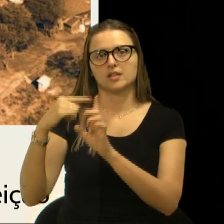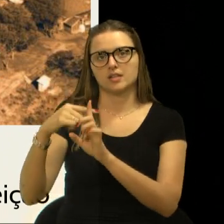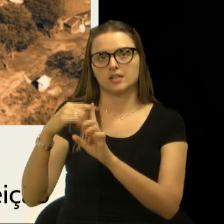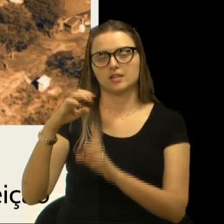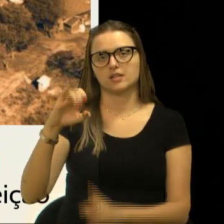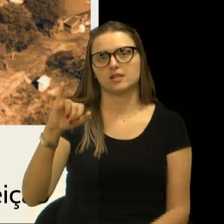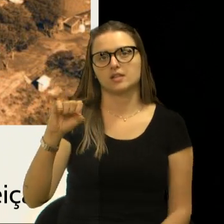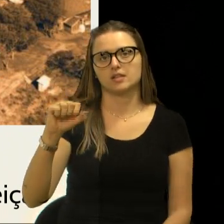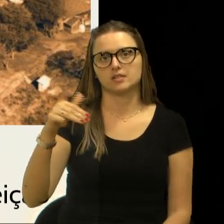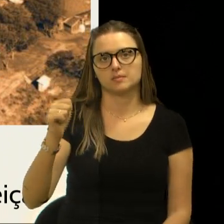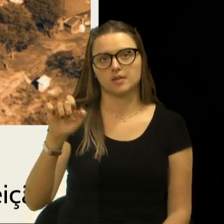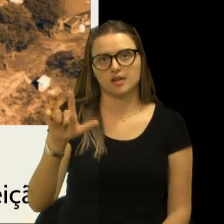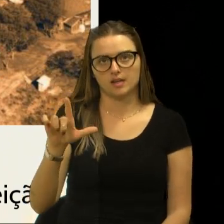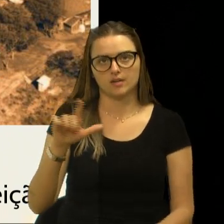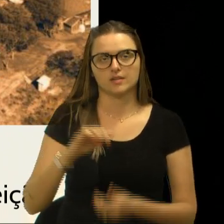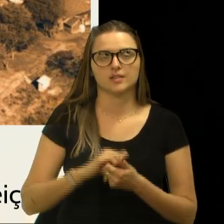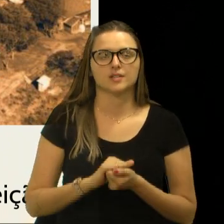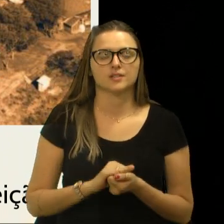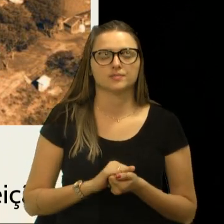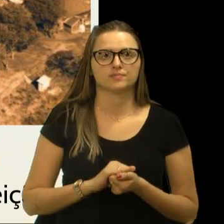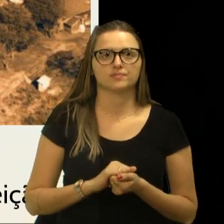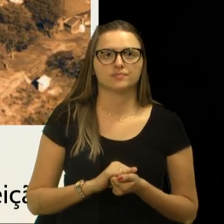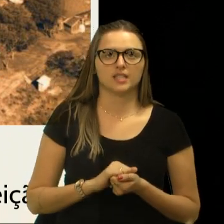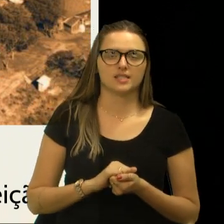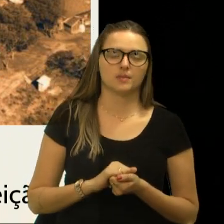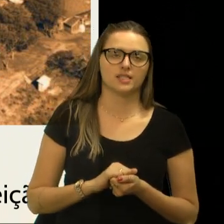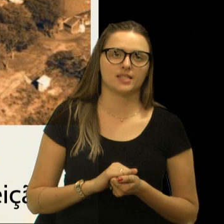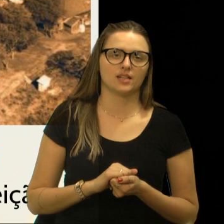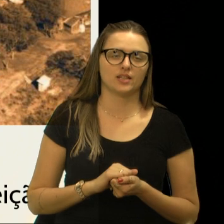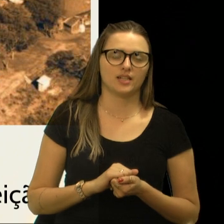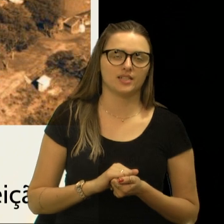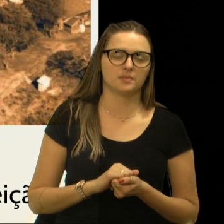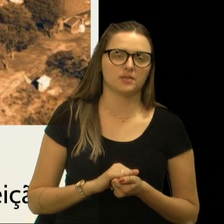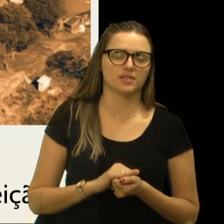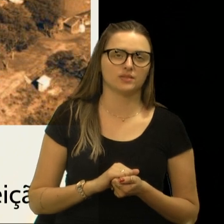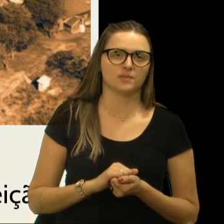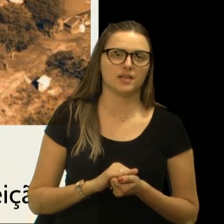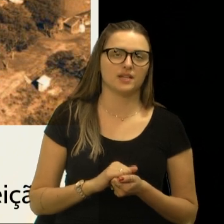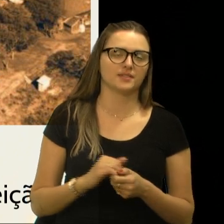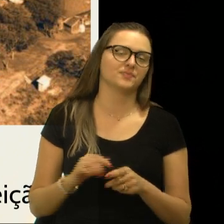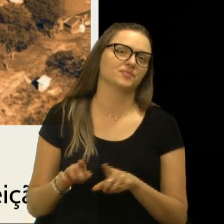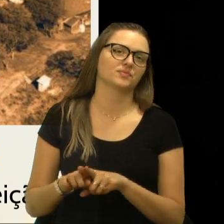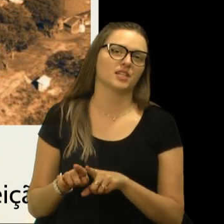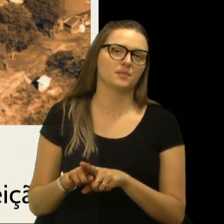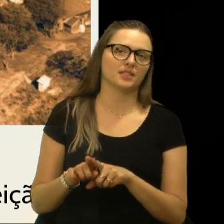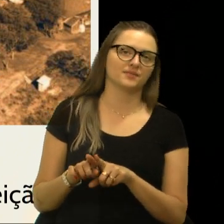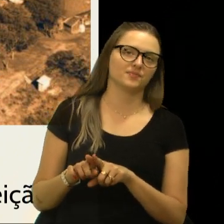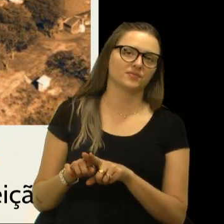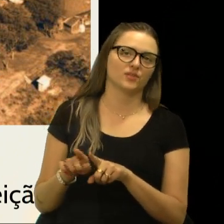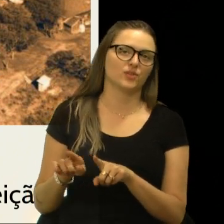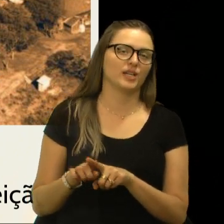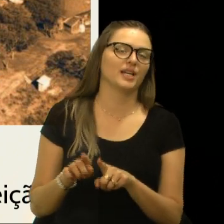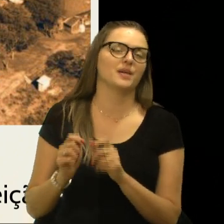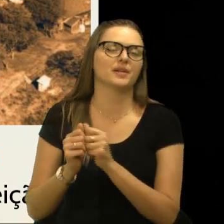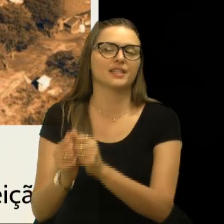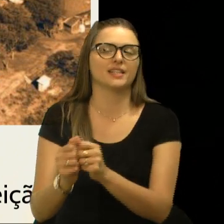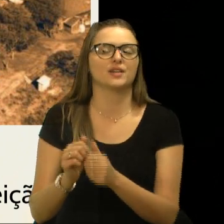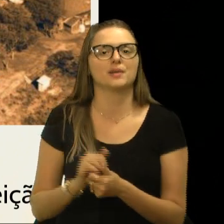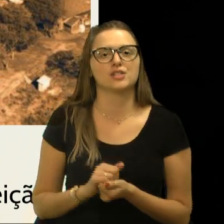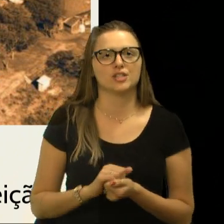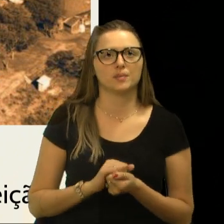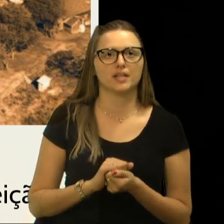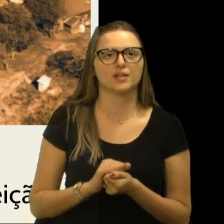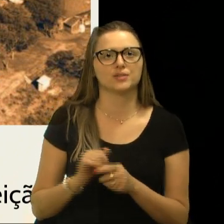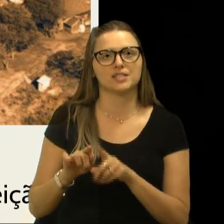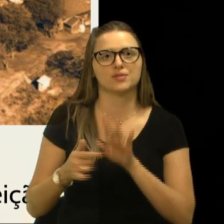Ismael Sartor, ao outro vigário paroquial, que é o Frei Natalino Fiorotti, ao Frei que cuida